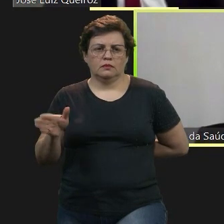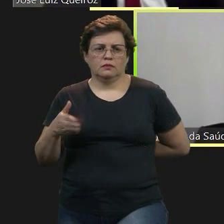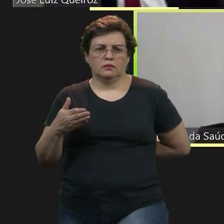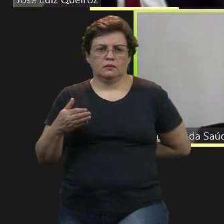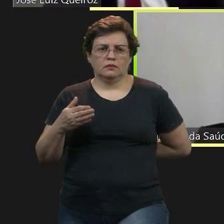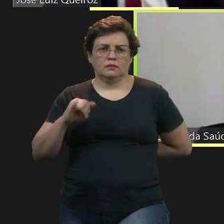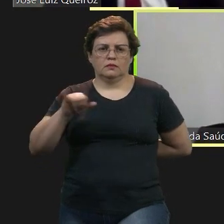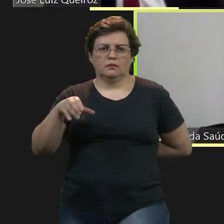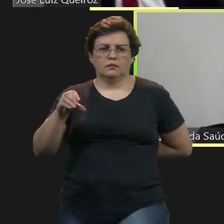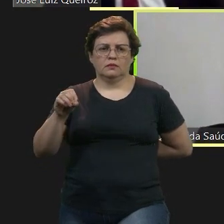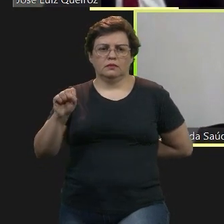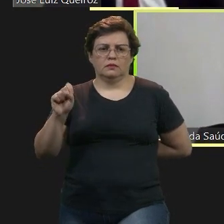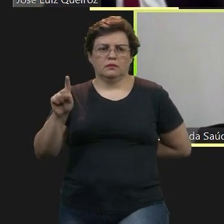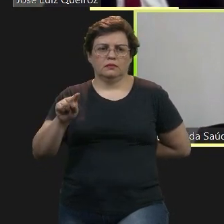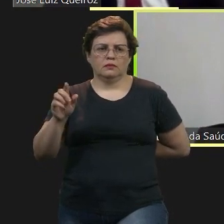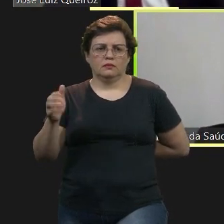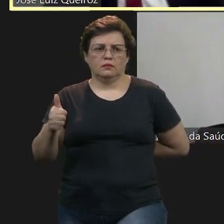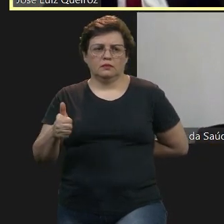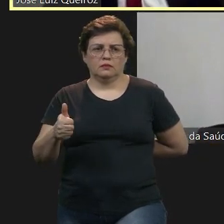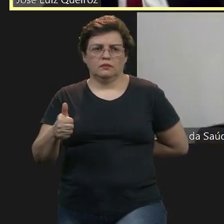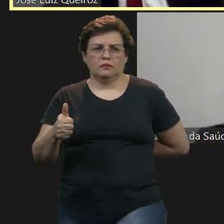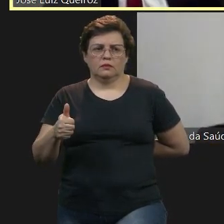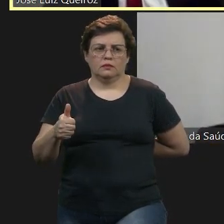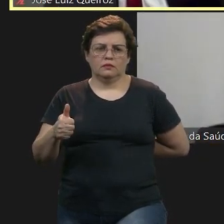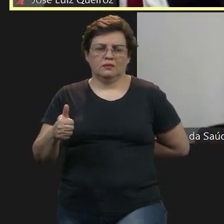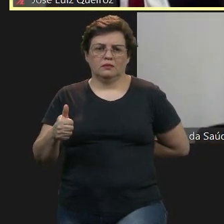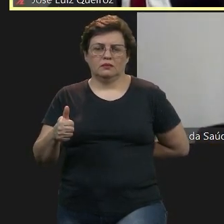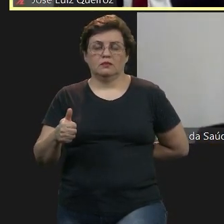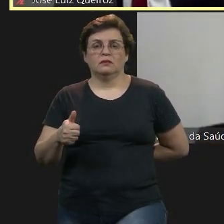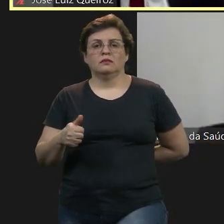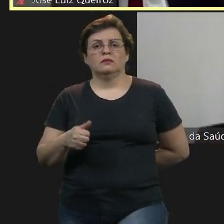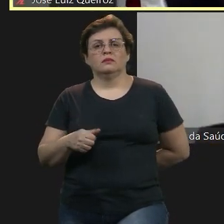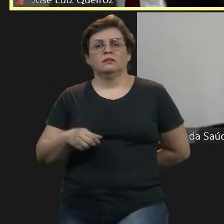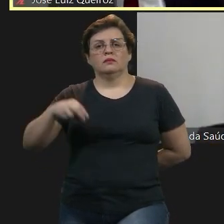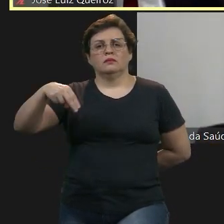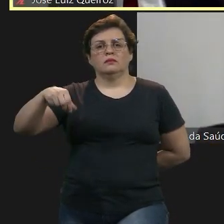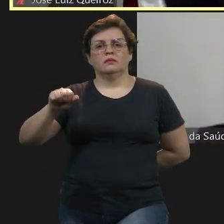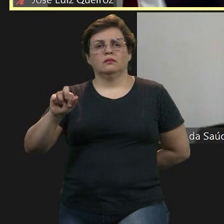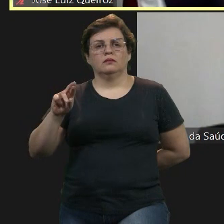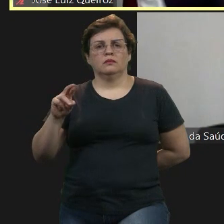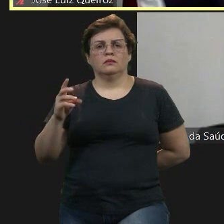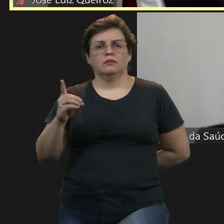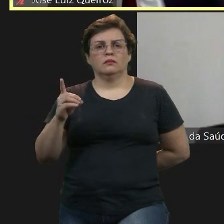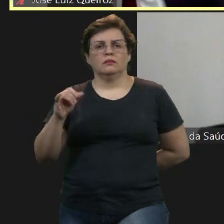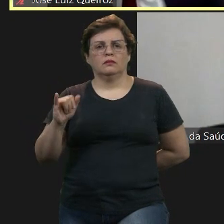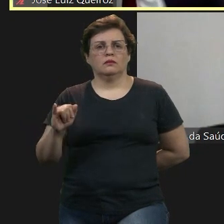Vereador José Luiz Queiroz. Sim. Vereador Luiz Eduardo Nardi.